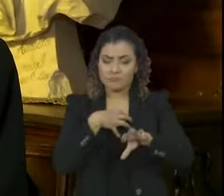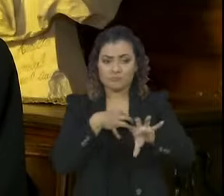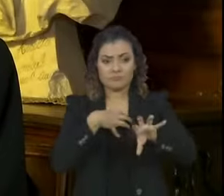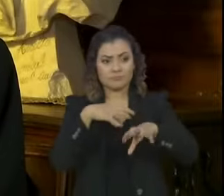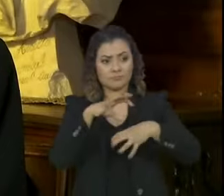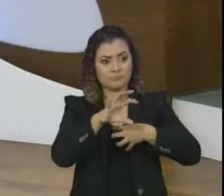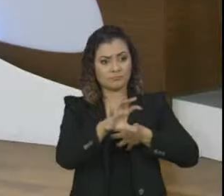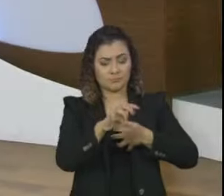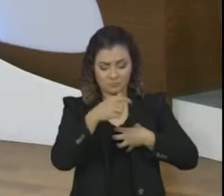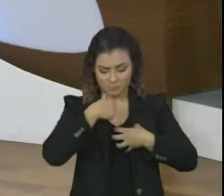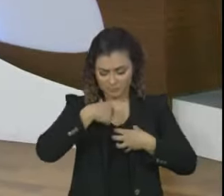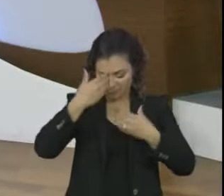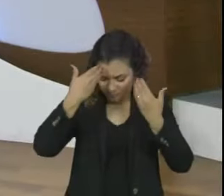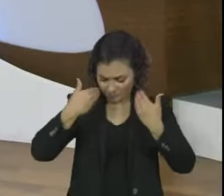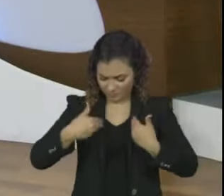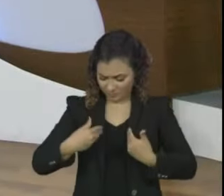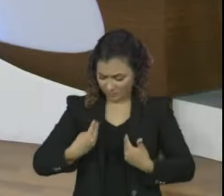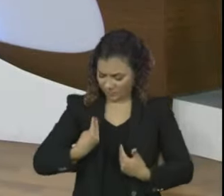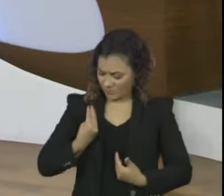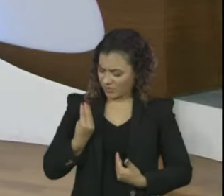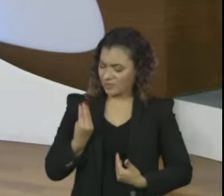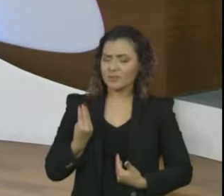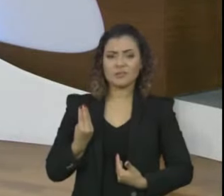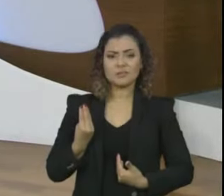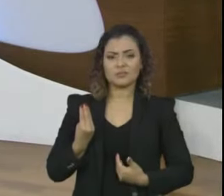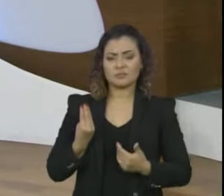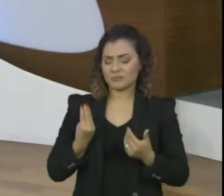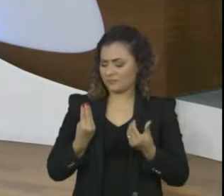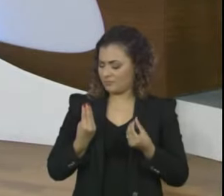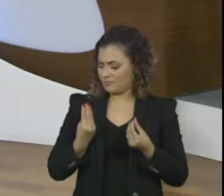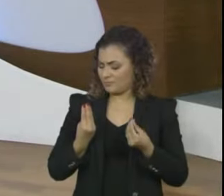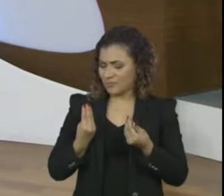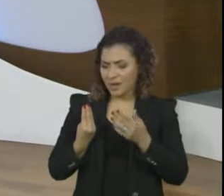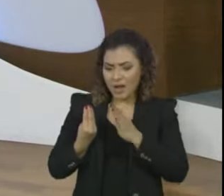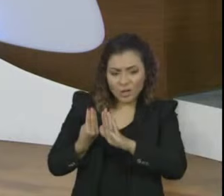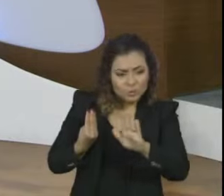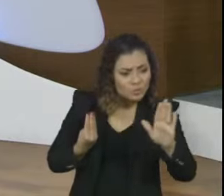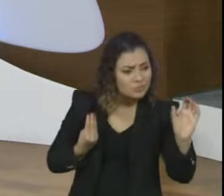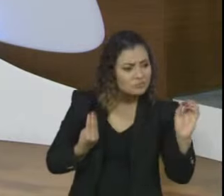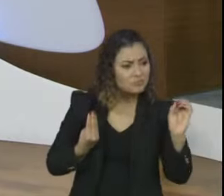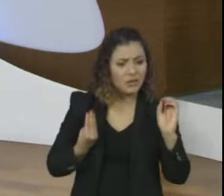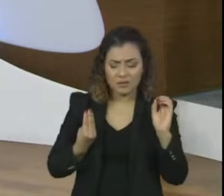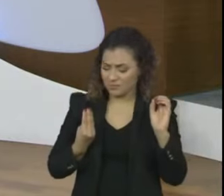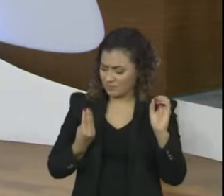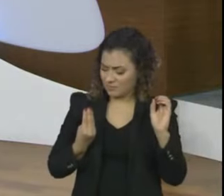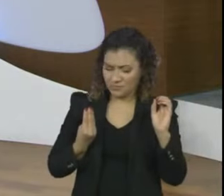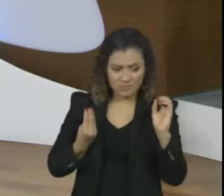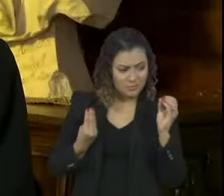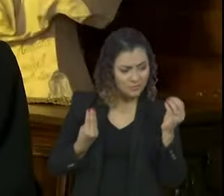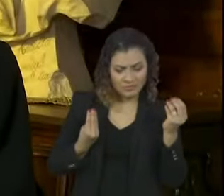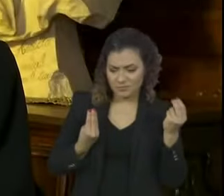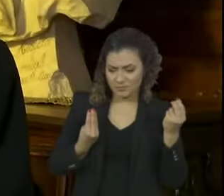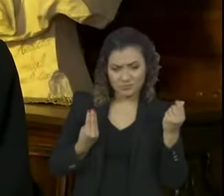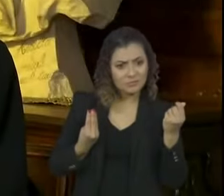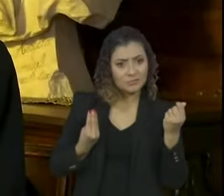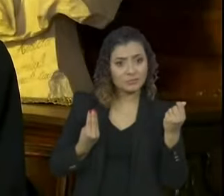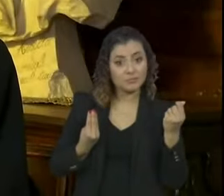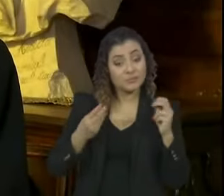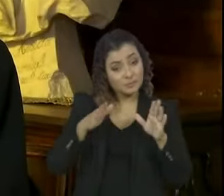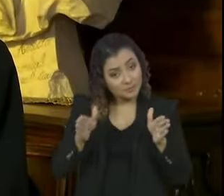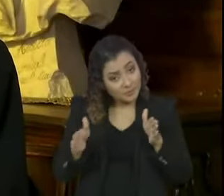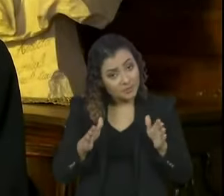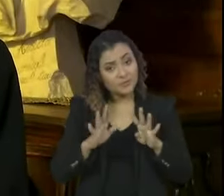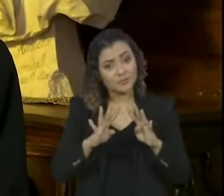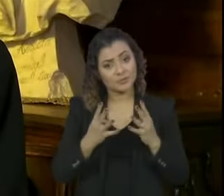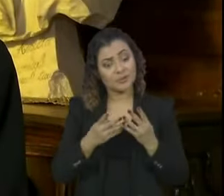vivo Será que eu posso fazer algo eu estou fazendo isso sim é ter mal do que o tempo de pandemia